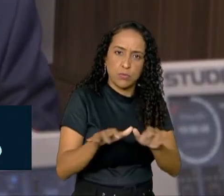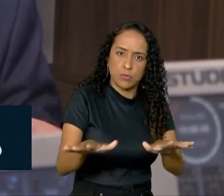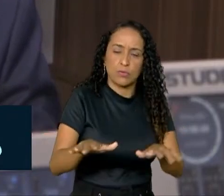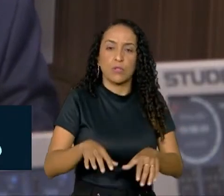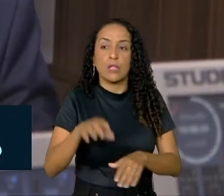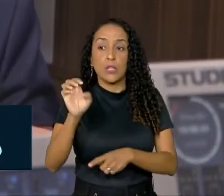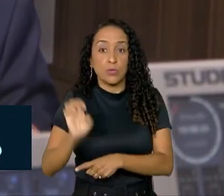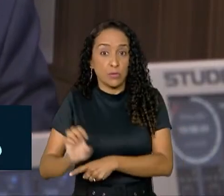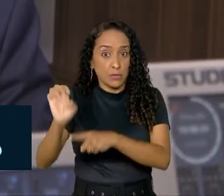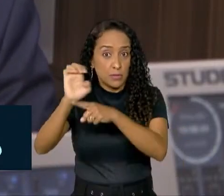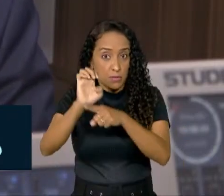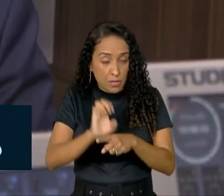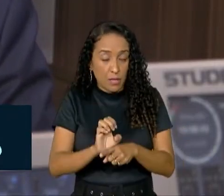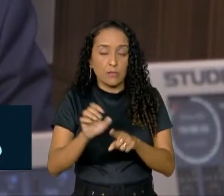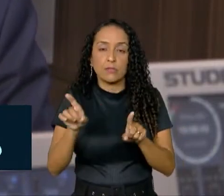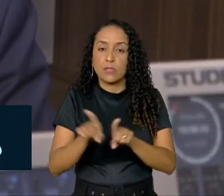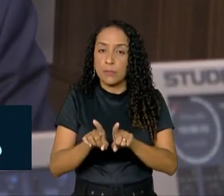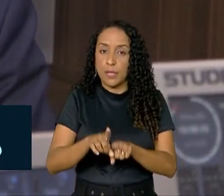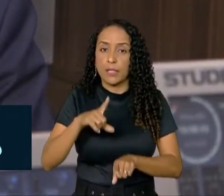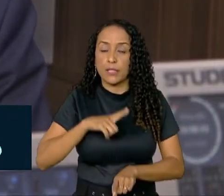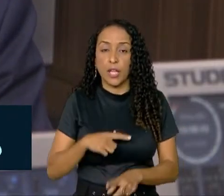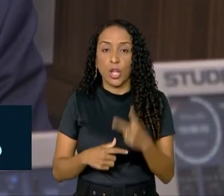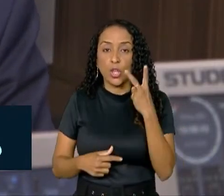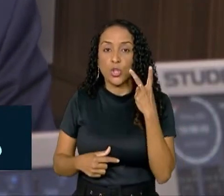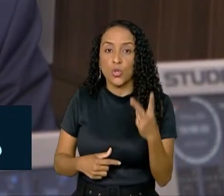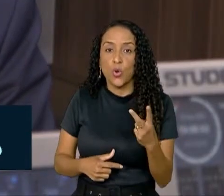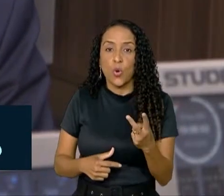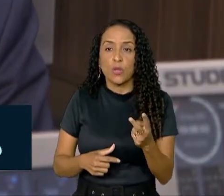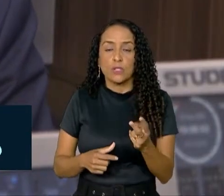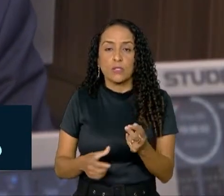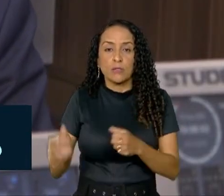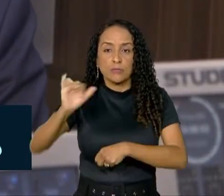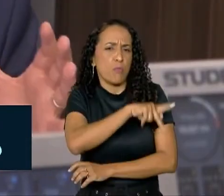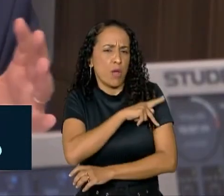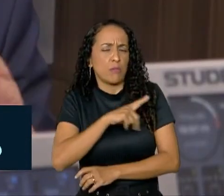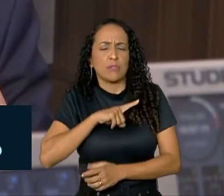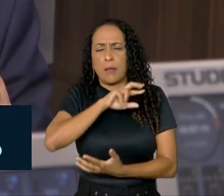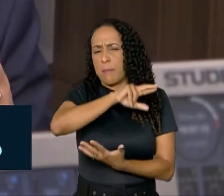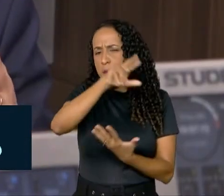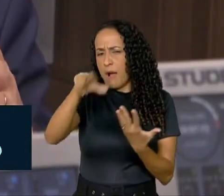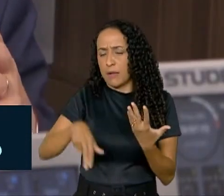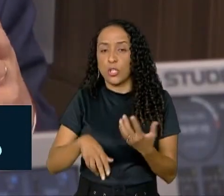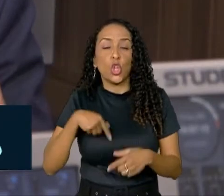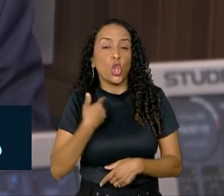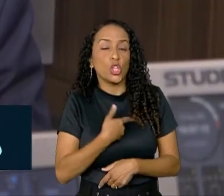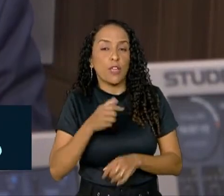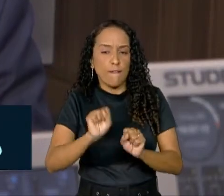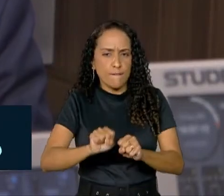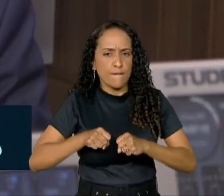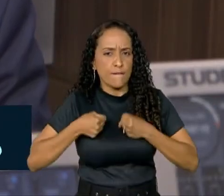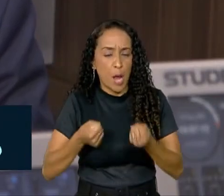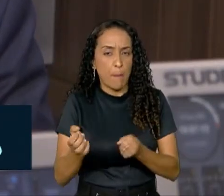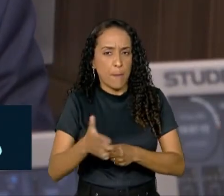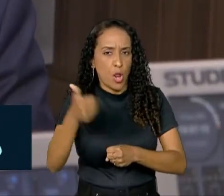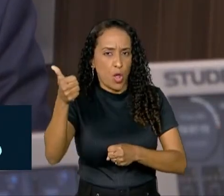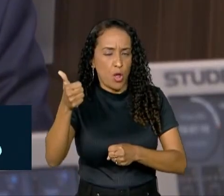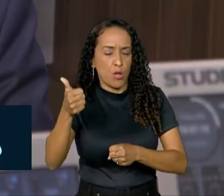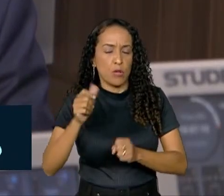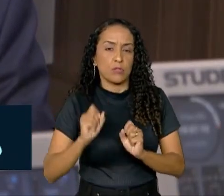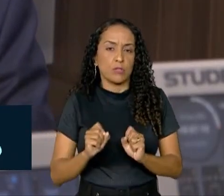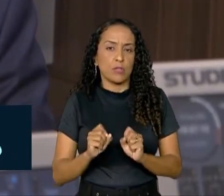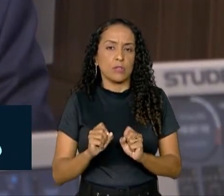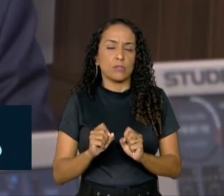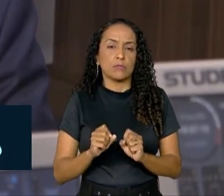nos estados e temos duas centrais que são federais. Nós queremos fortalecer essas centrais